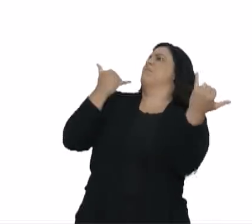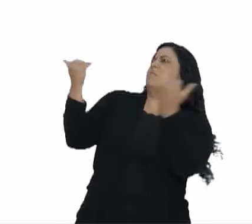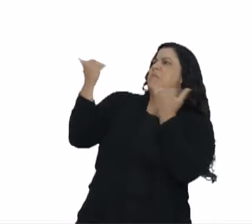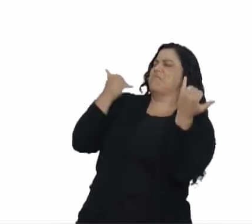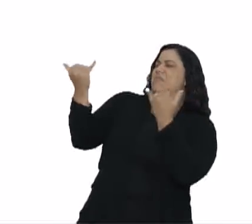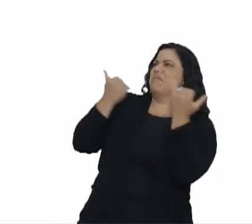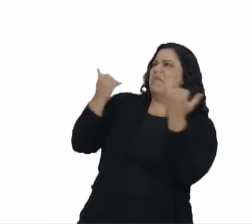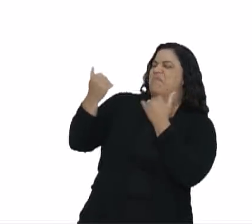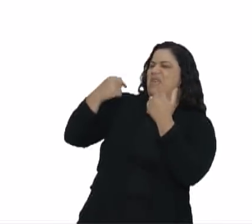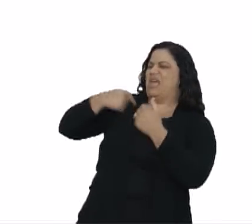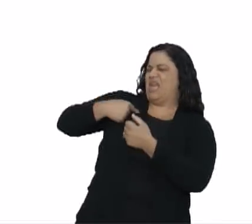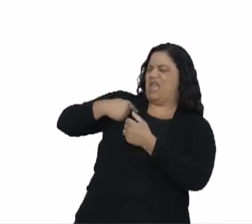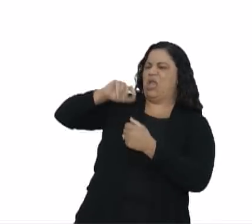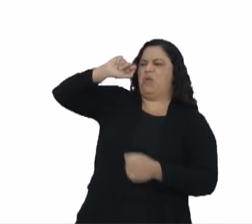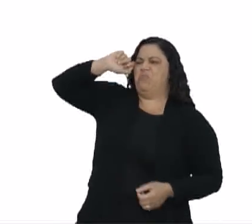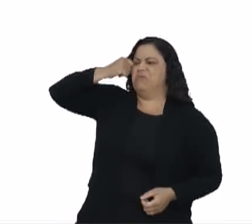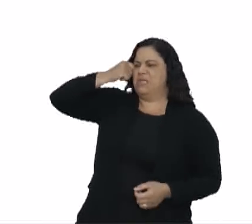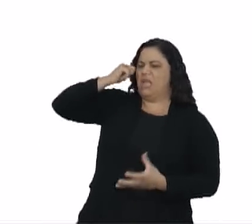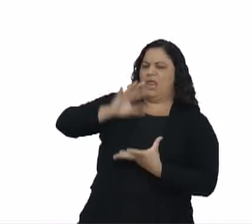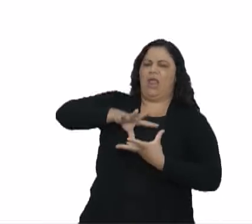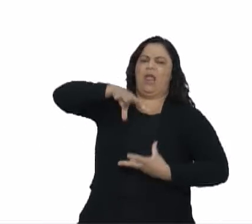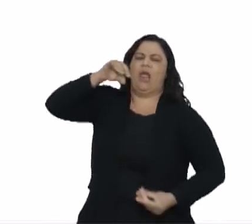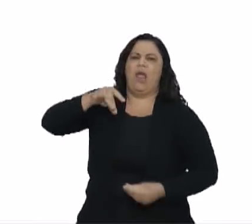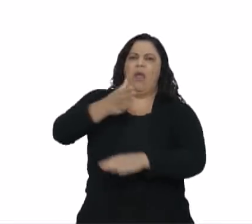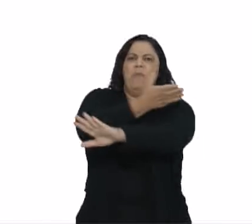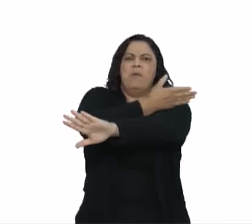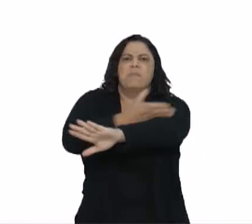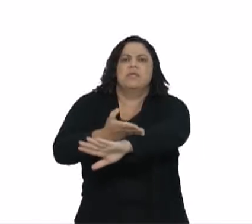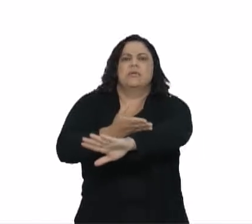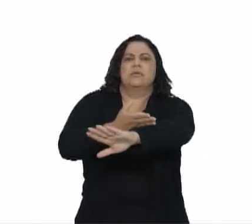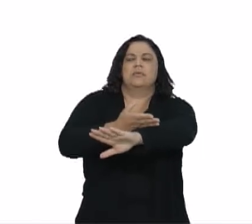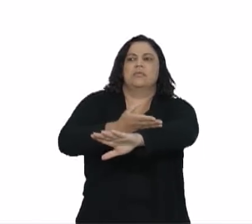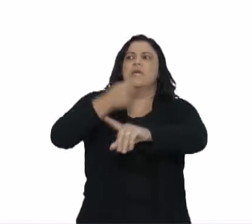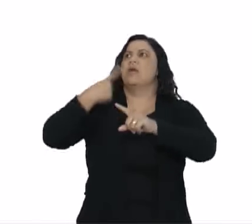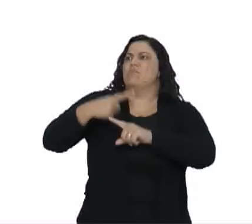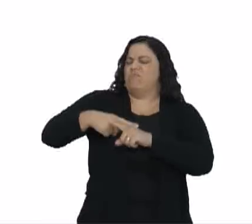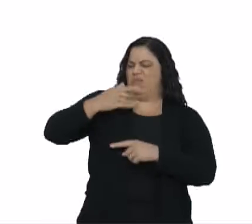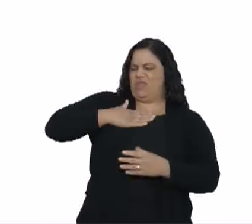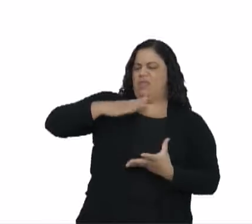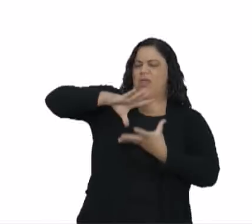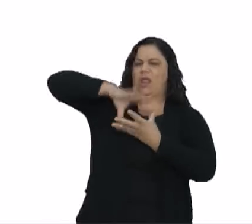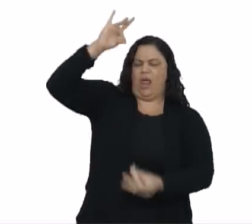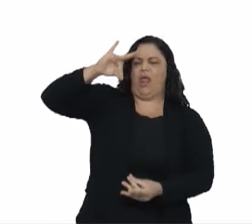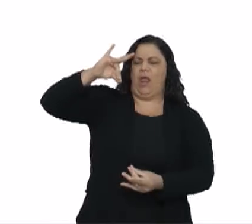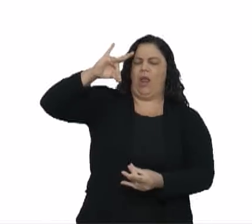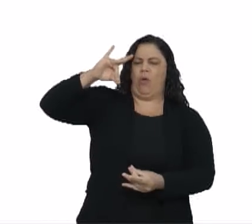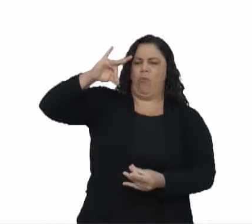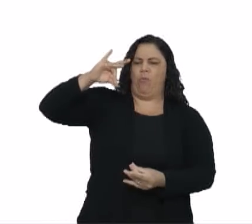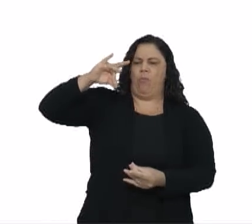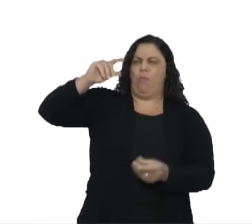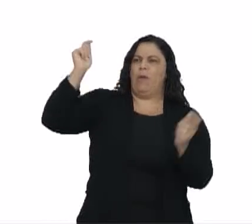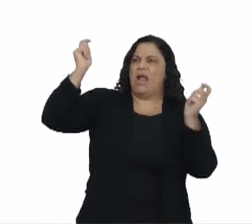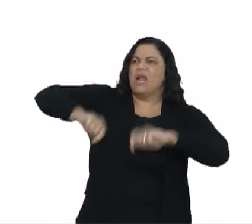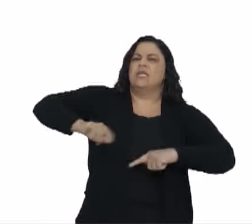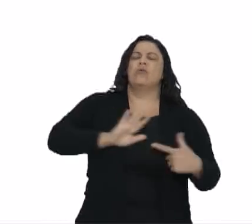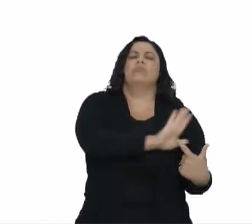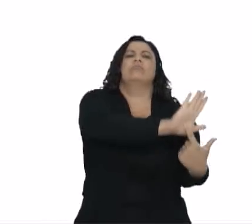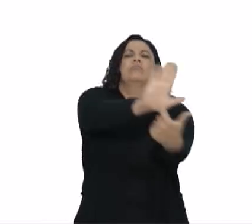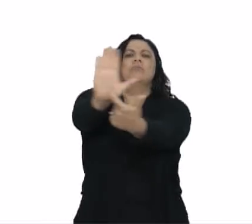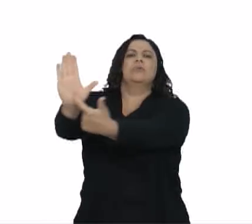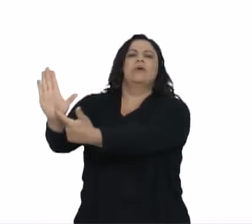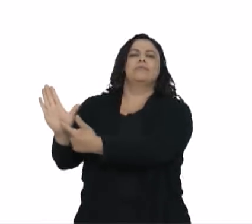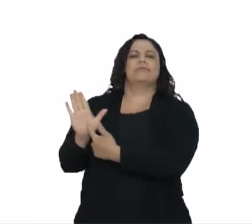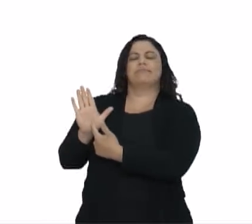de alma branca, pois minha alma tem a cor que eu mesma ostento. Negra minha